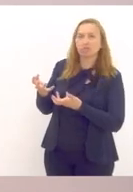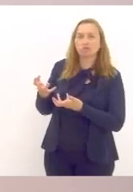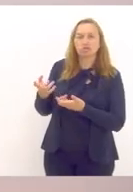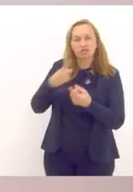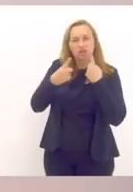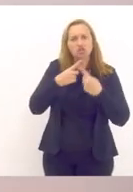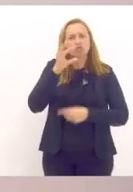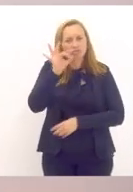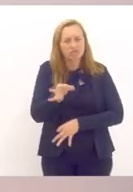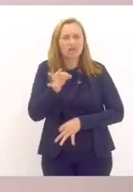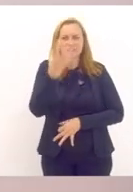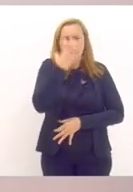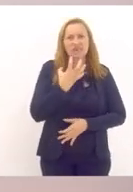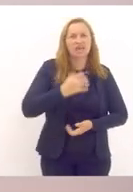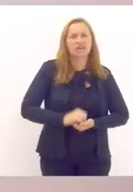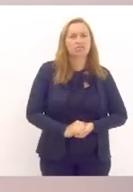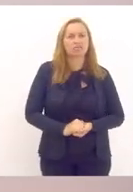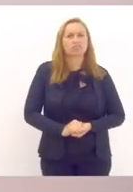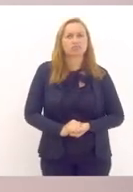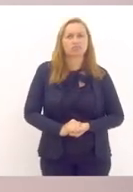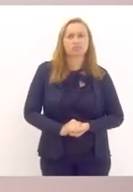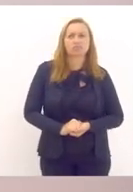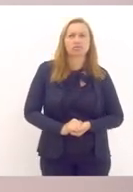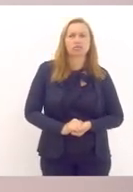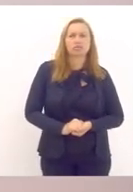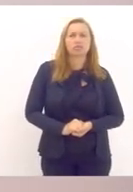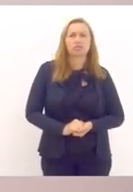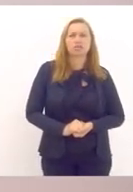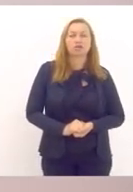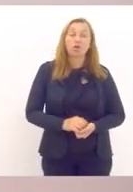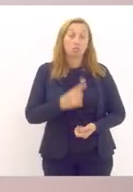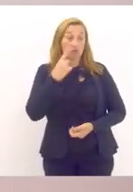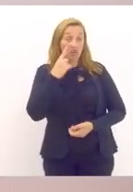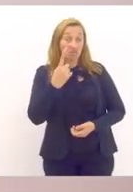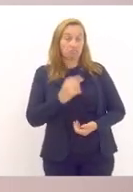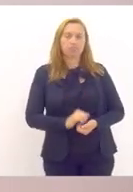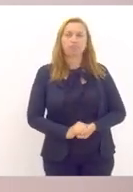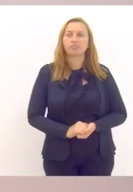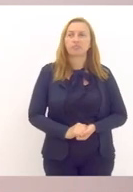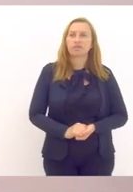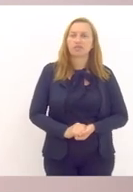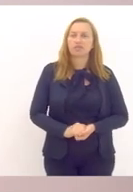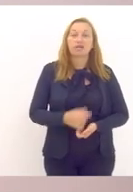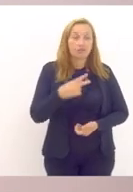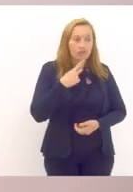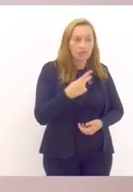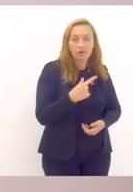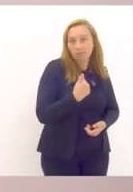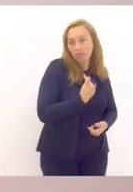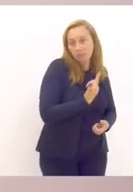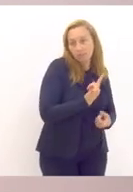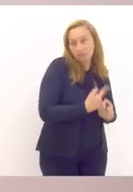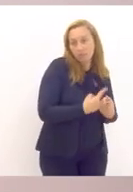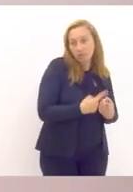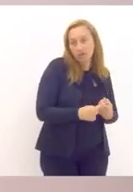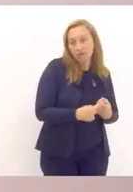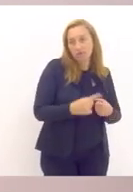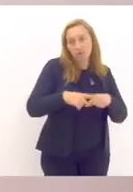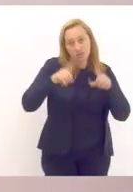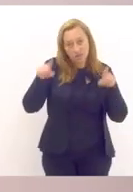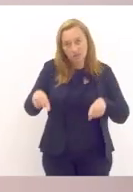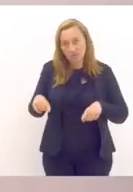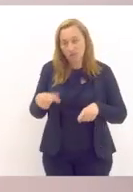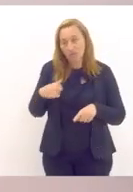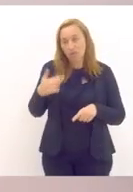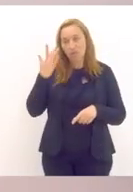discussão honesta. Uma discussão honesta com a União, porque, veja, digo isso até porque sou servidor da União, acho que tem uma coisa lá que fica lá no